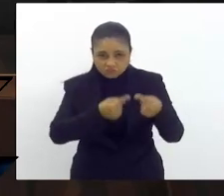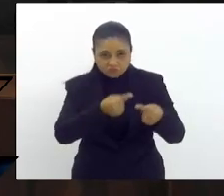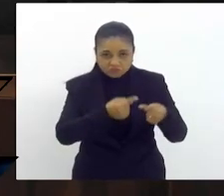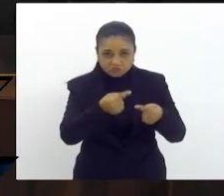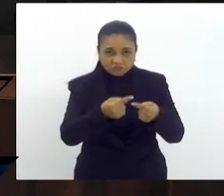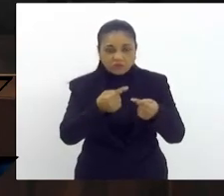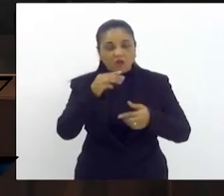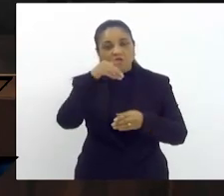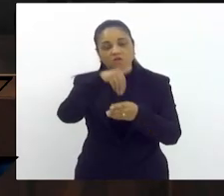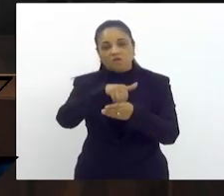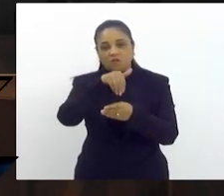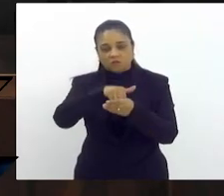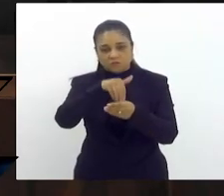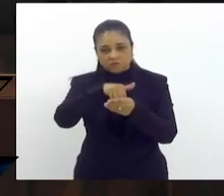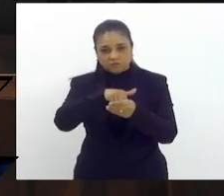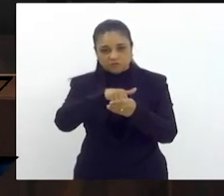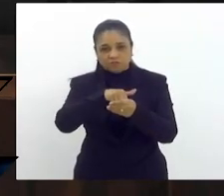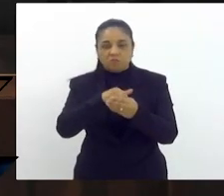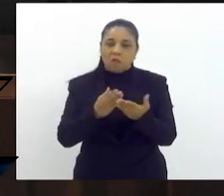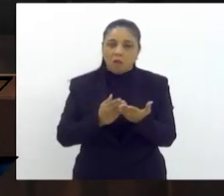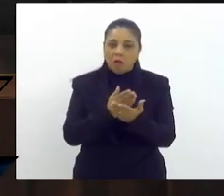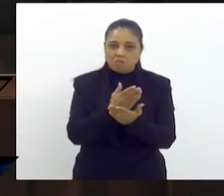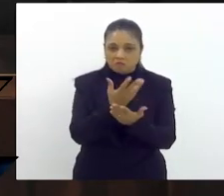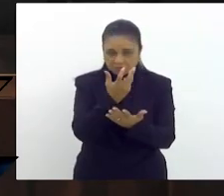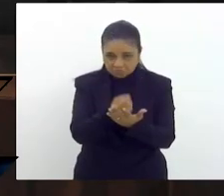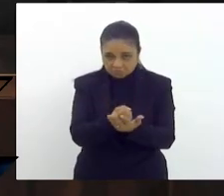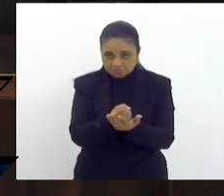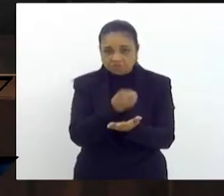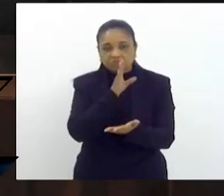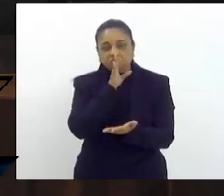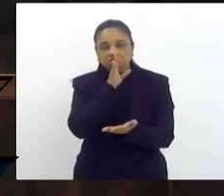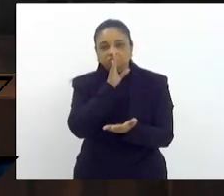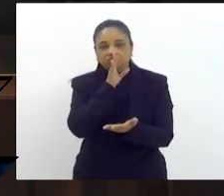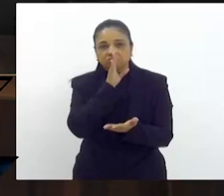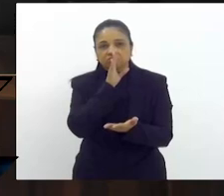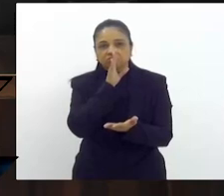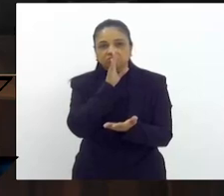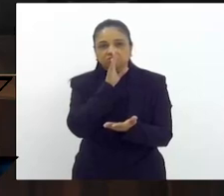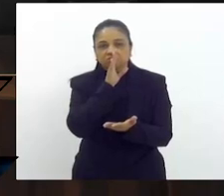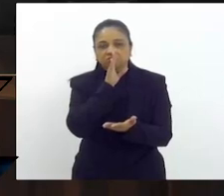em votação senhores que a própria Manias como estão